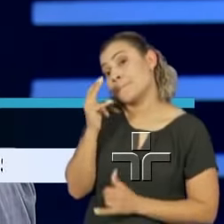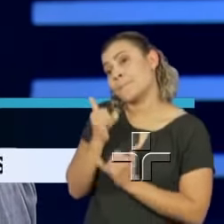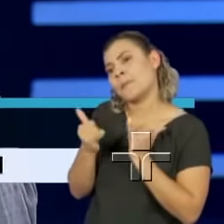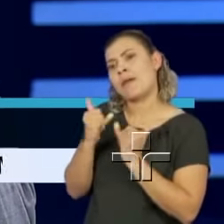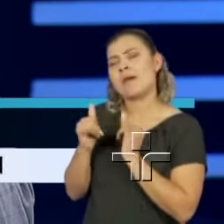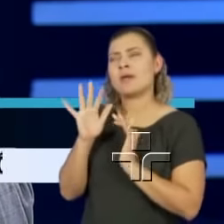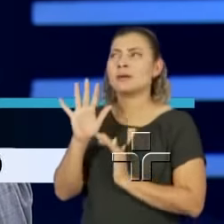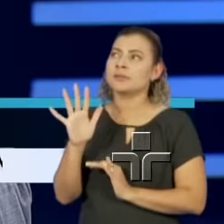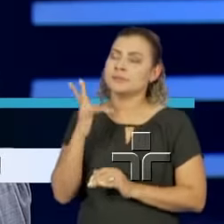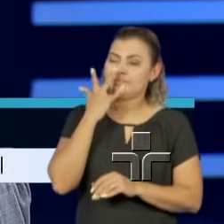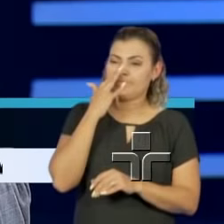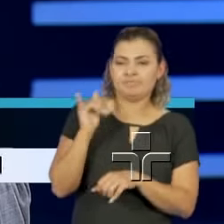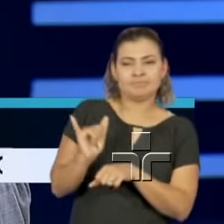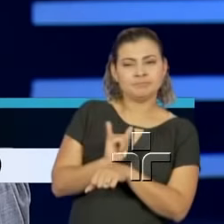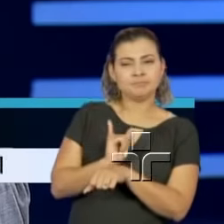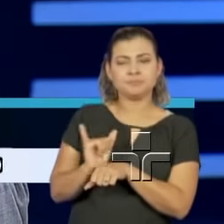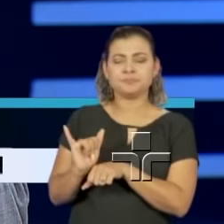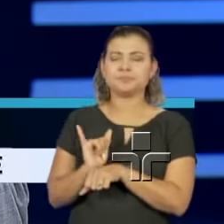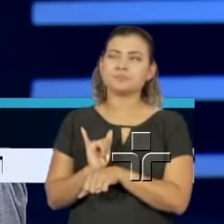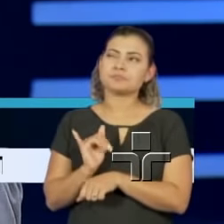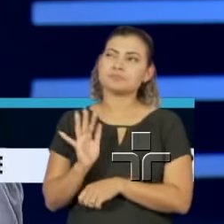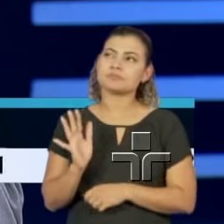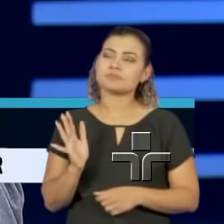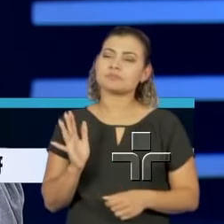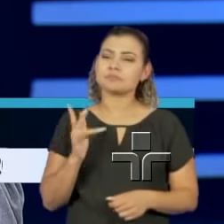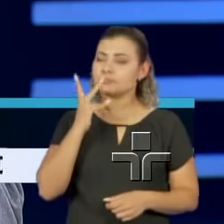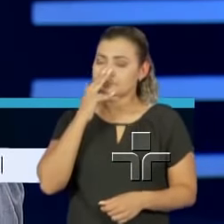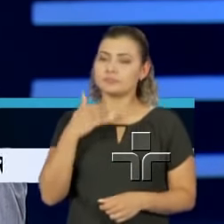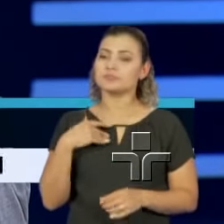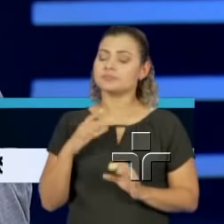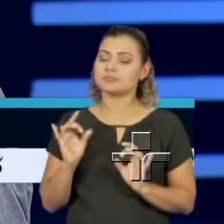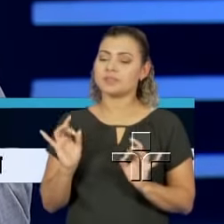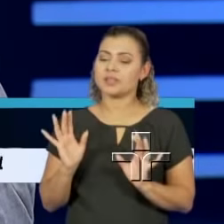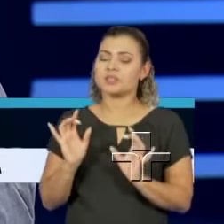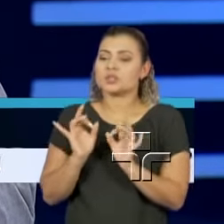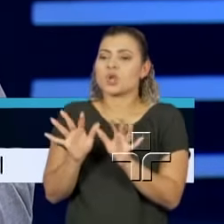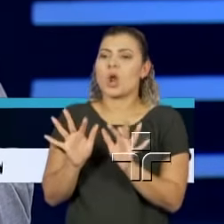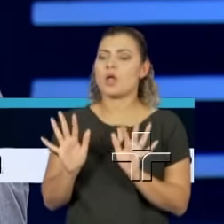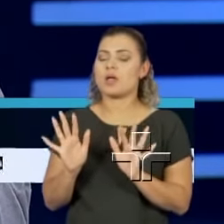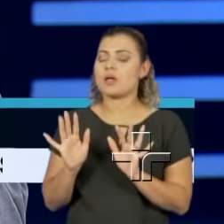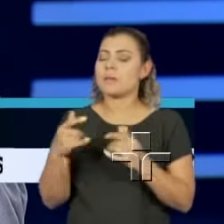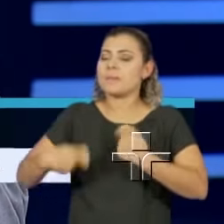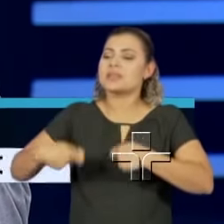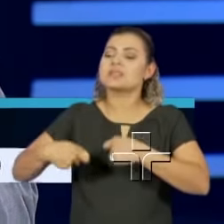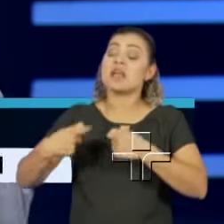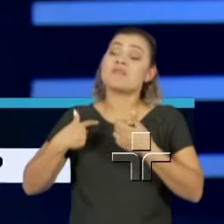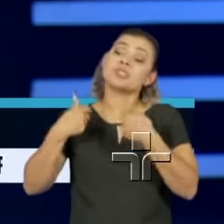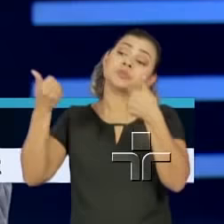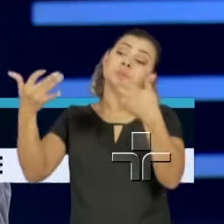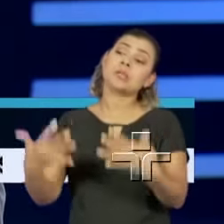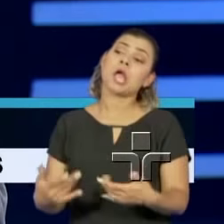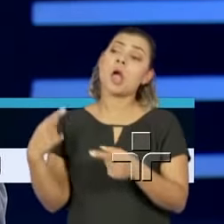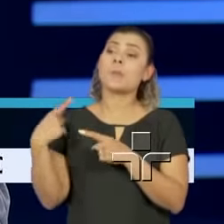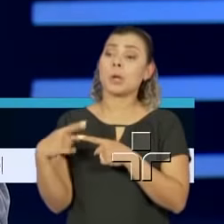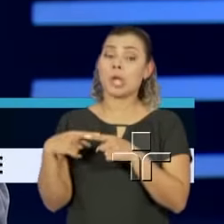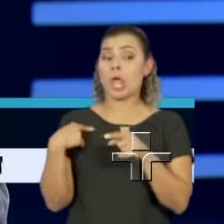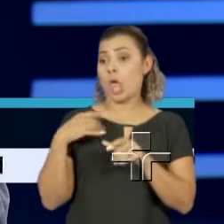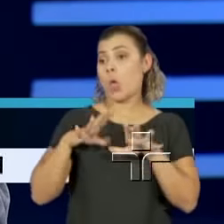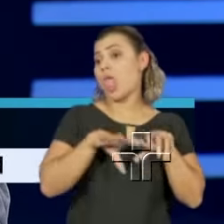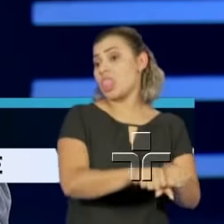que a estratégia foi cirúrgica, né? Ele precisava de uma justificativa para fazer uma